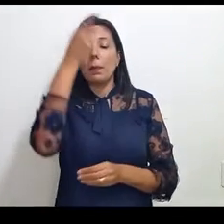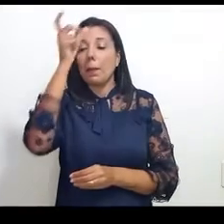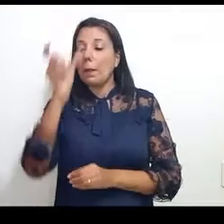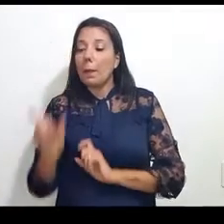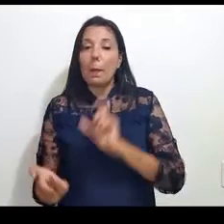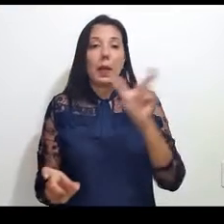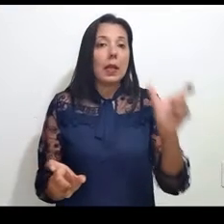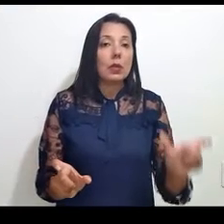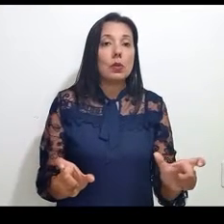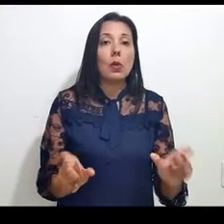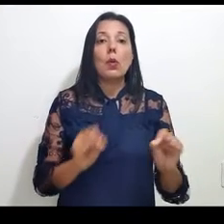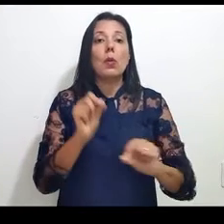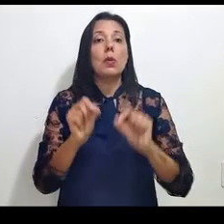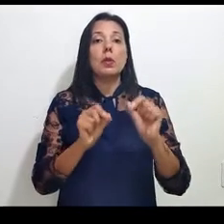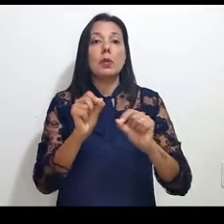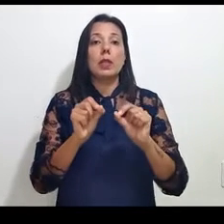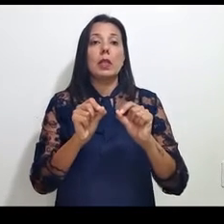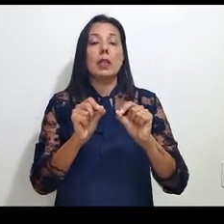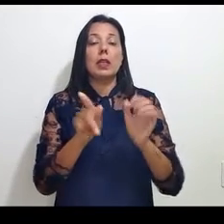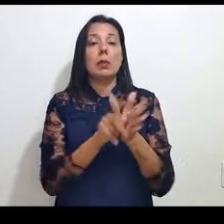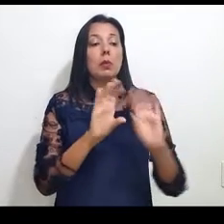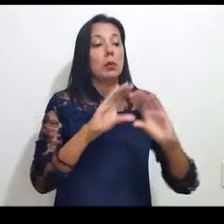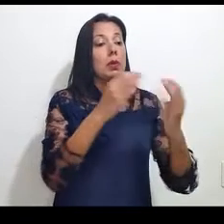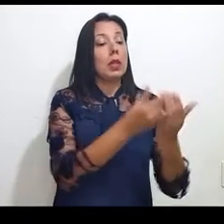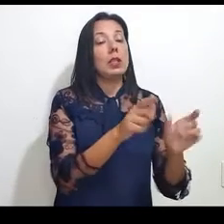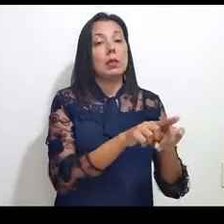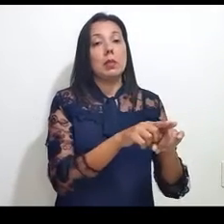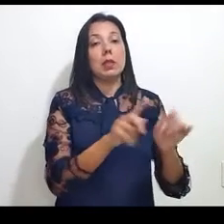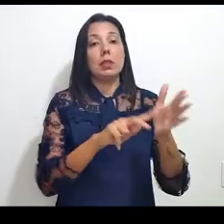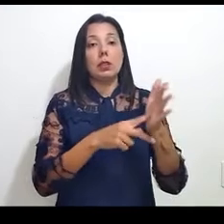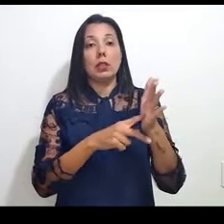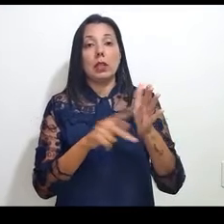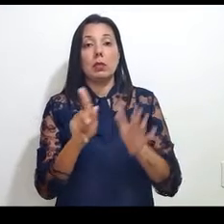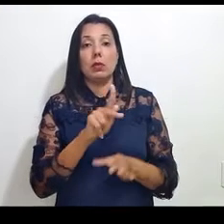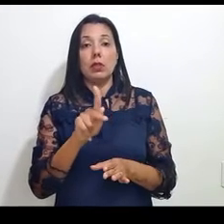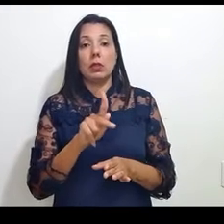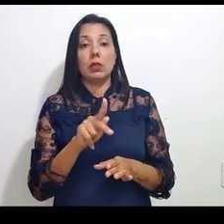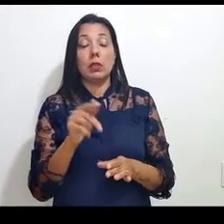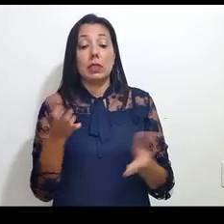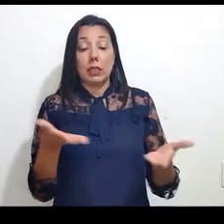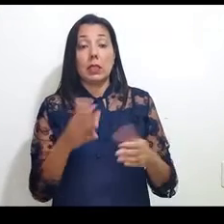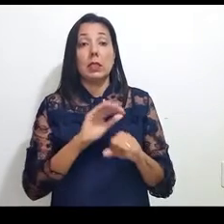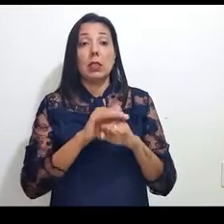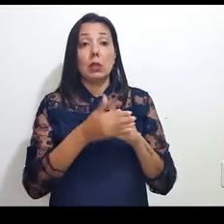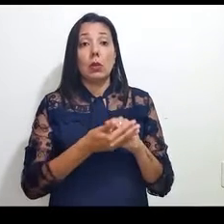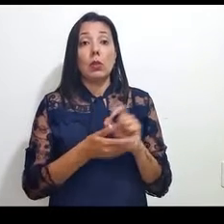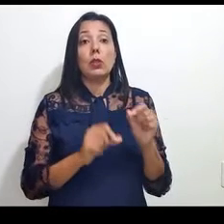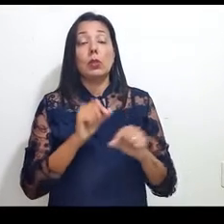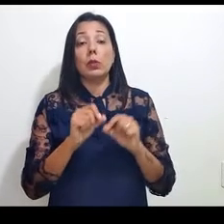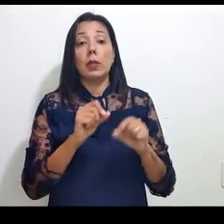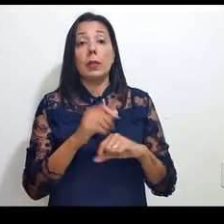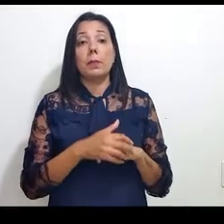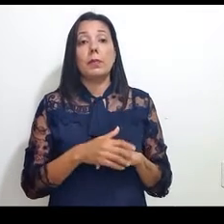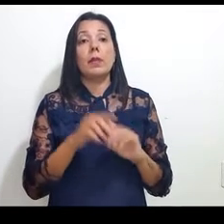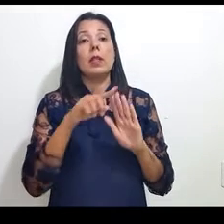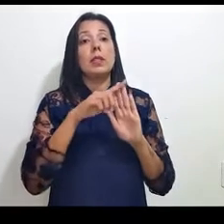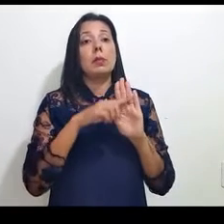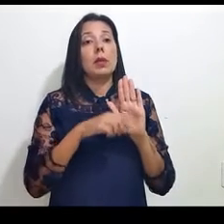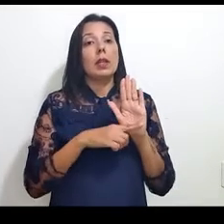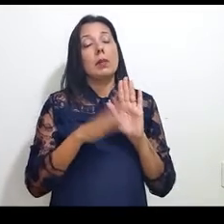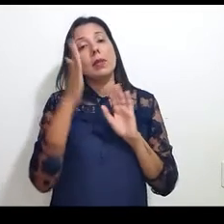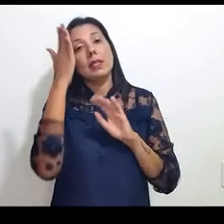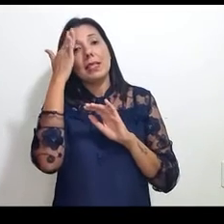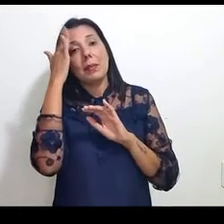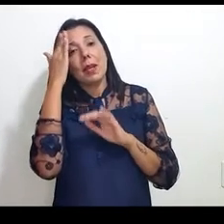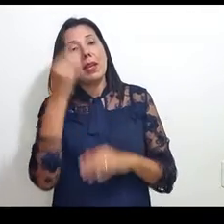pessoas incríveis estão aí nas ruas lutando pelo direito das nossas crianças e dos nossos adolescentes. Muito obrigada em